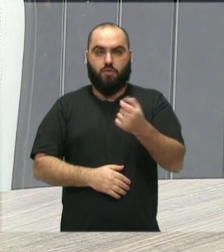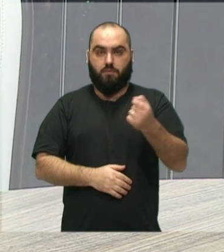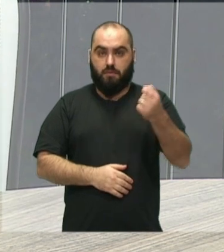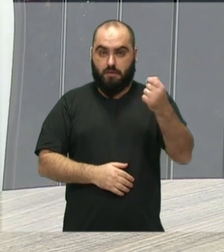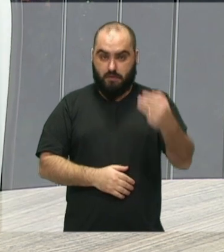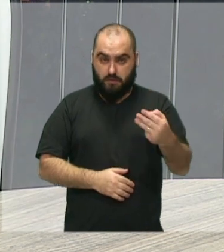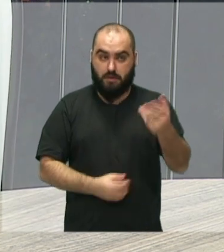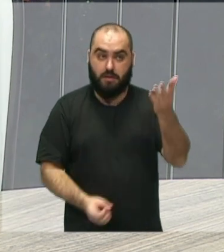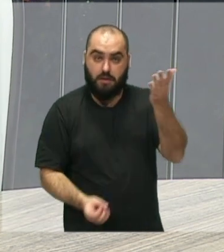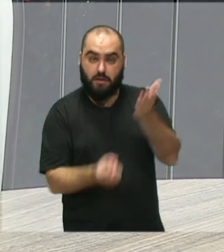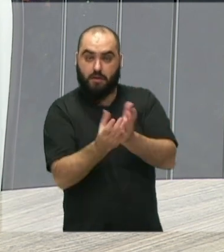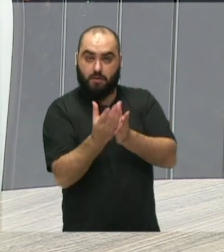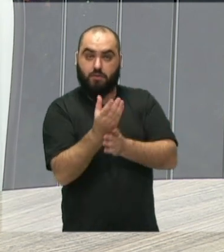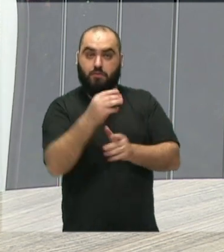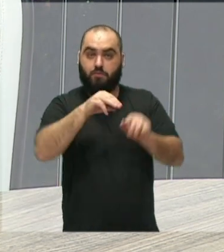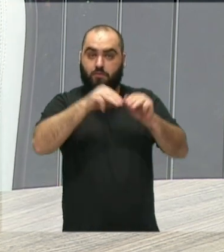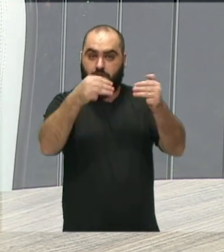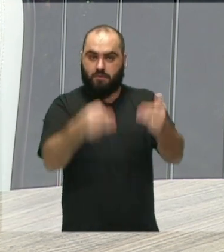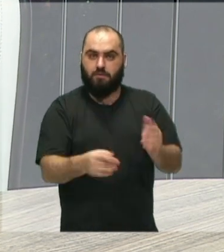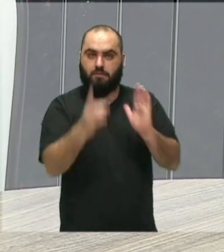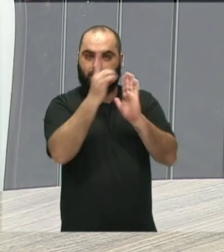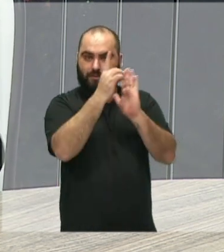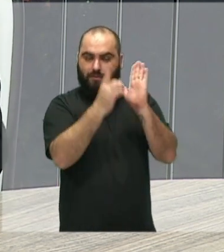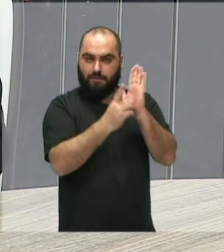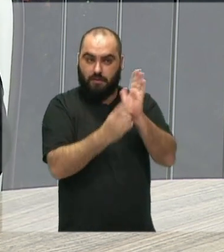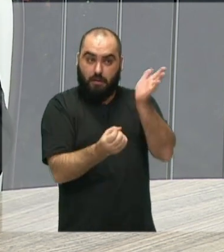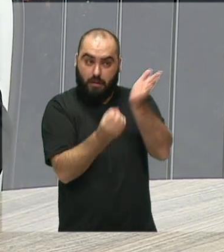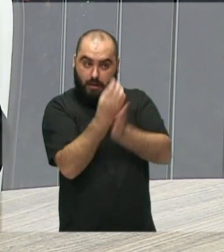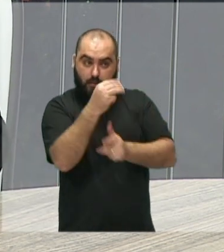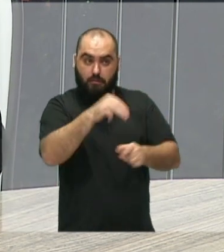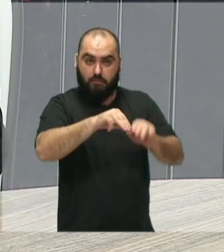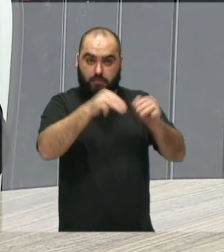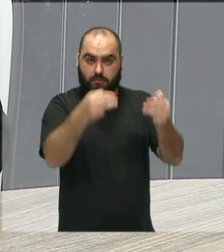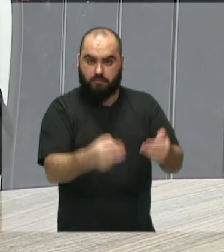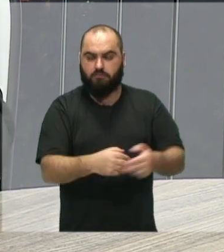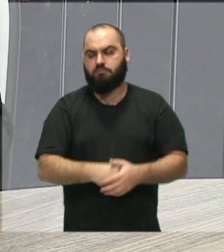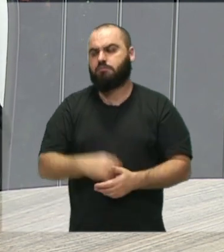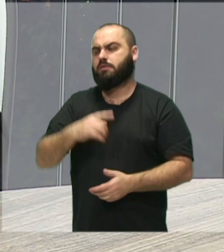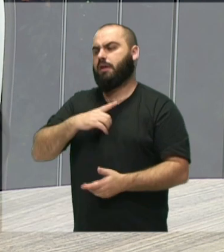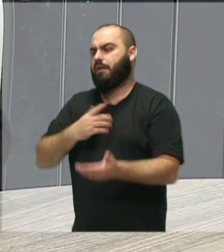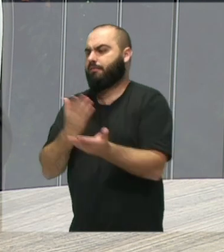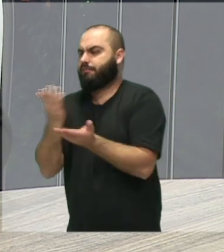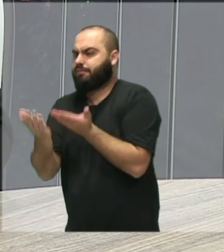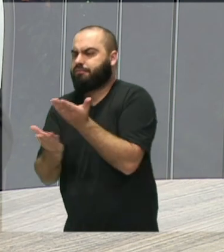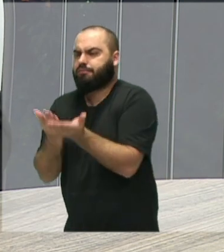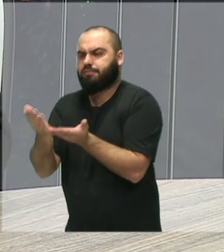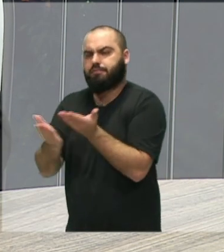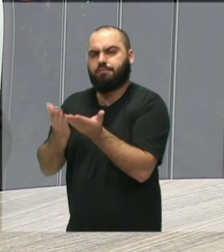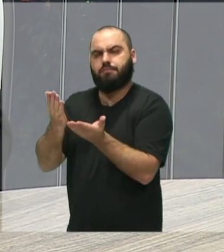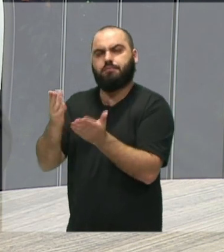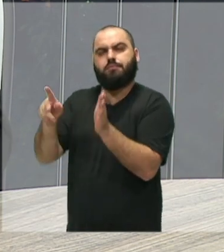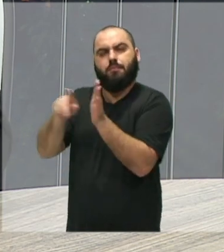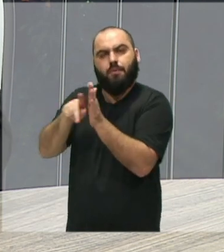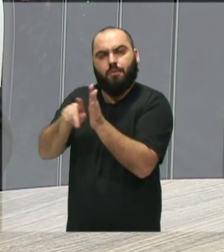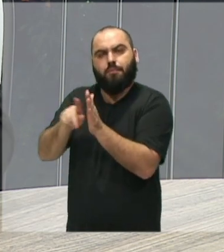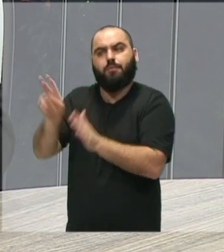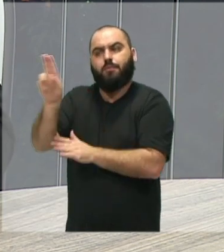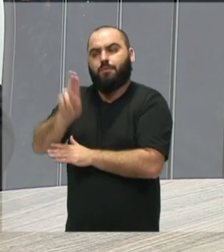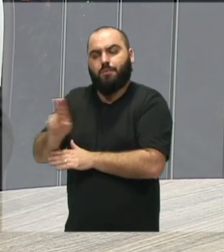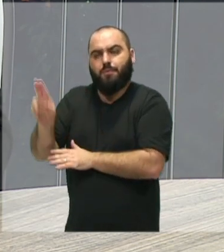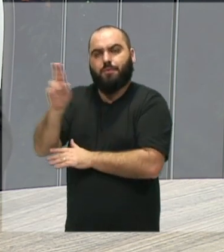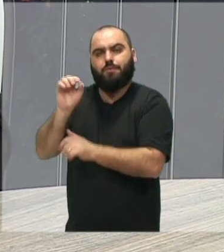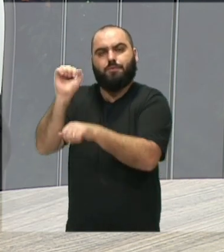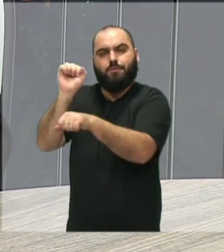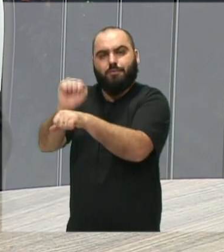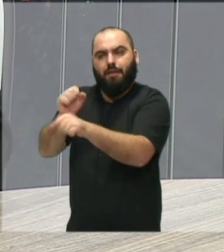por decreto e em 2004, daí teve toda uma tratativa, né, de fazer o uso ali da própria estação